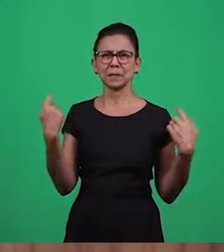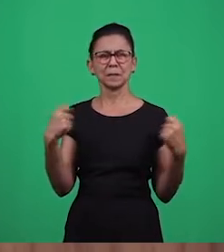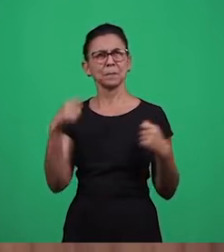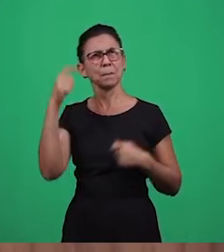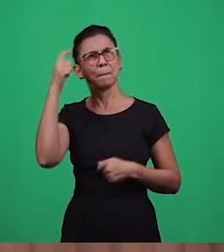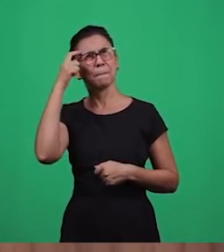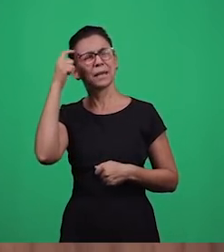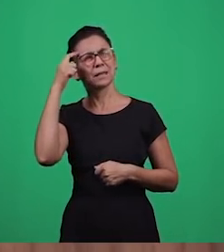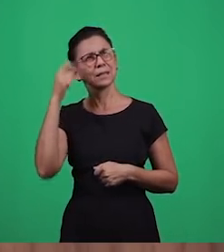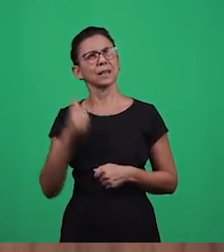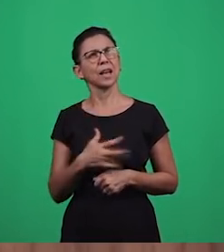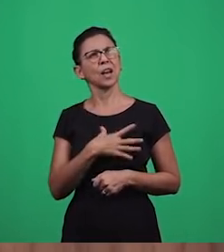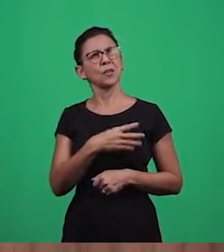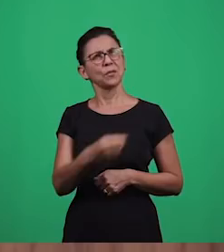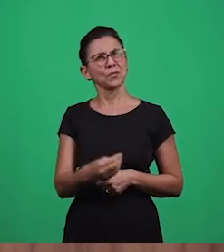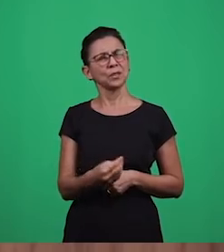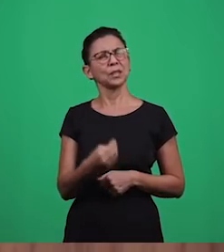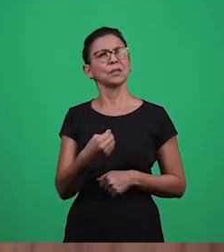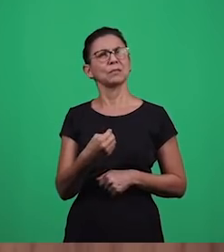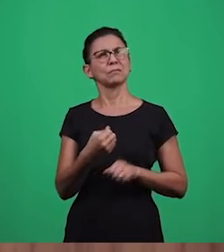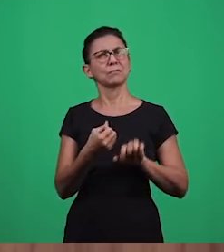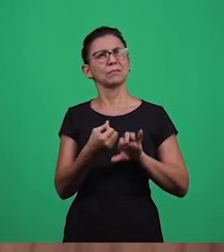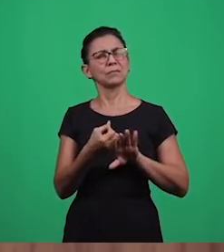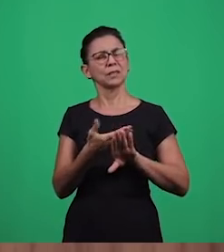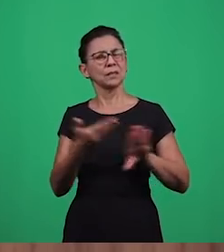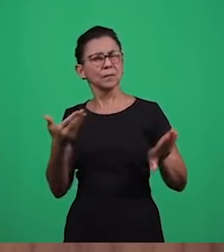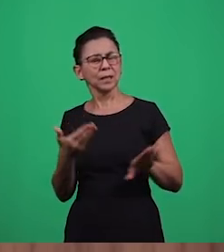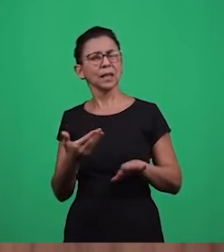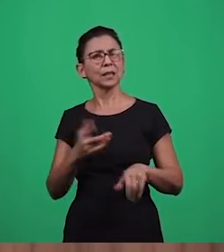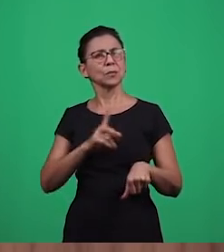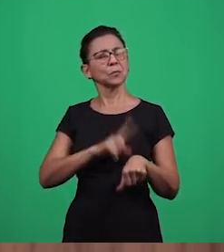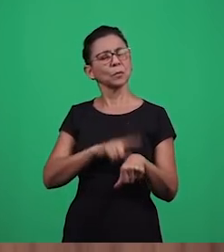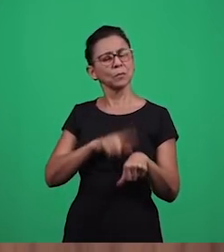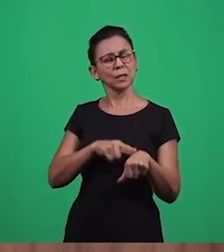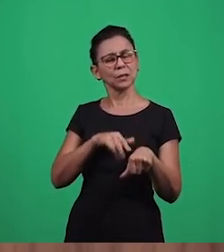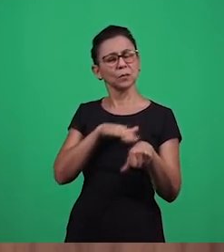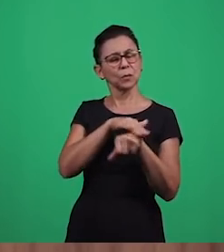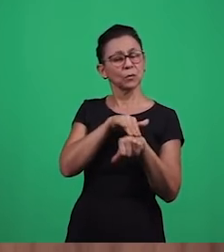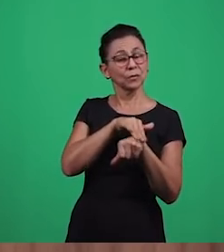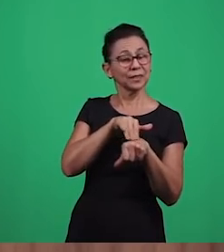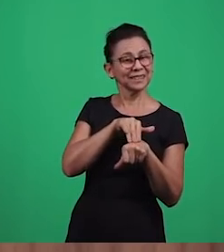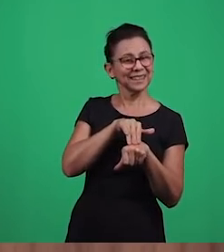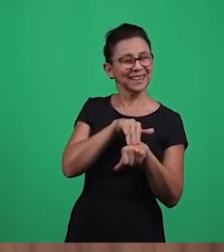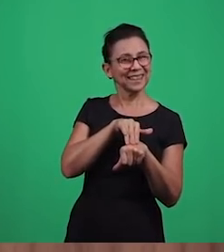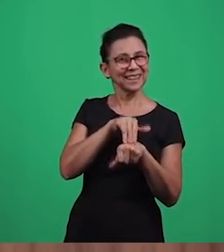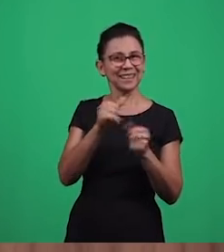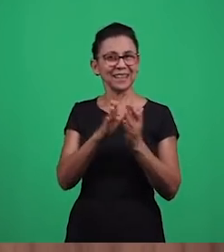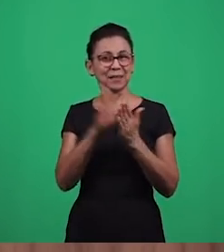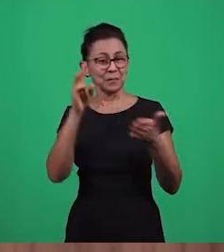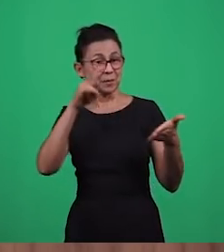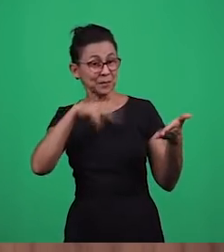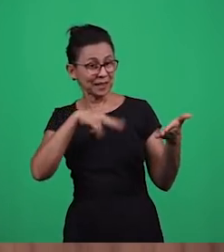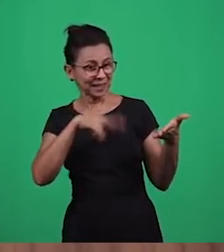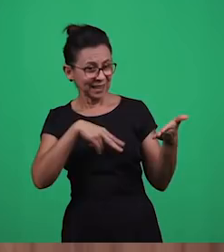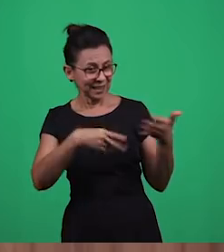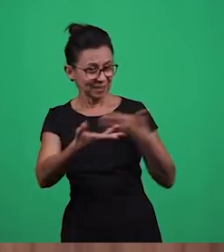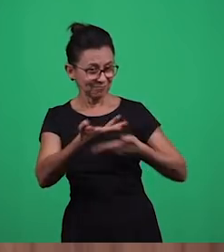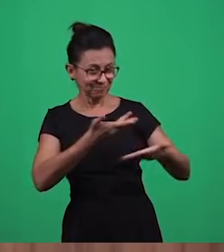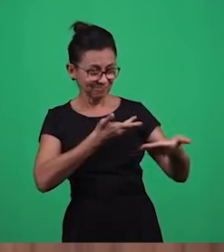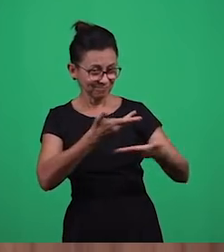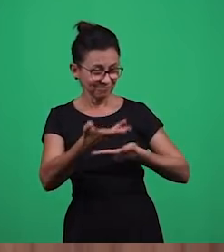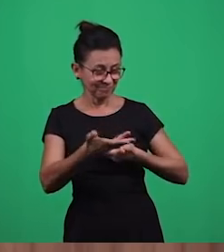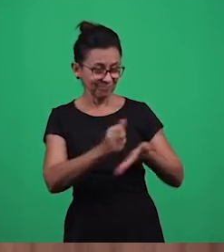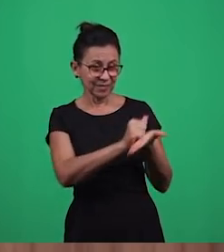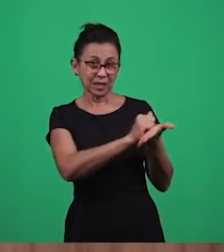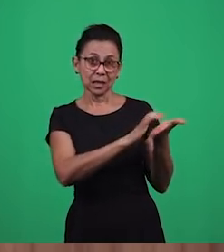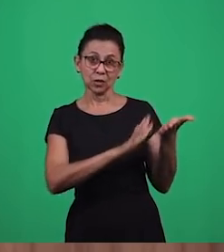reservado tempo para conversar com os nossos filhos, para ensiná-los, para ler a Bíblia, para fazer as